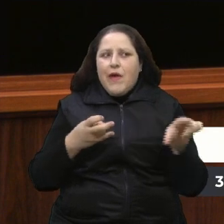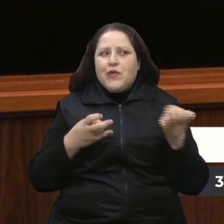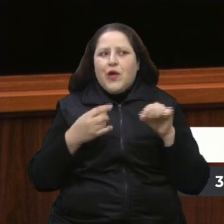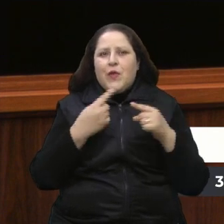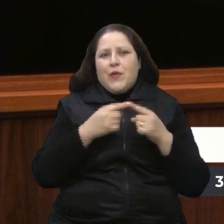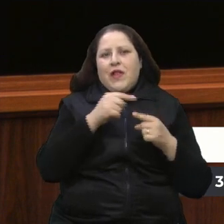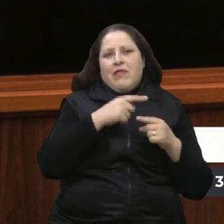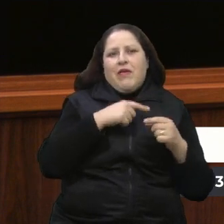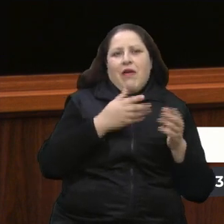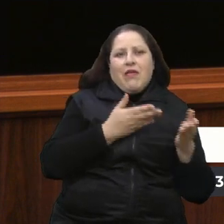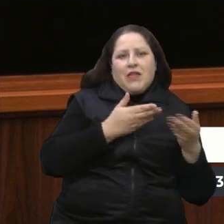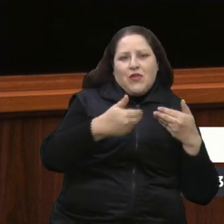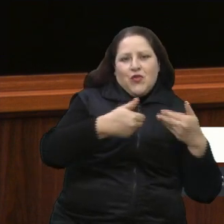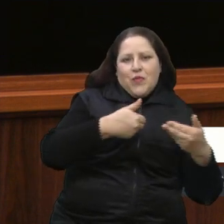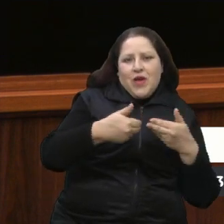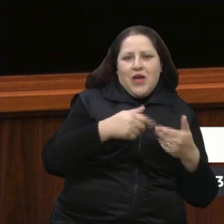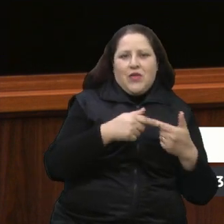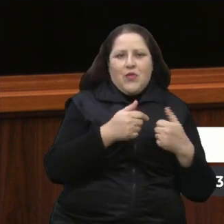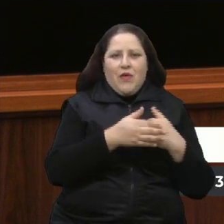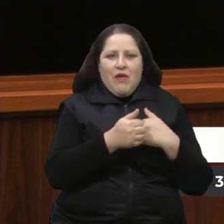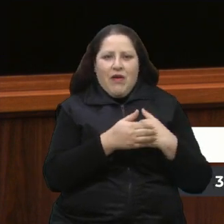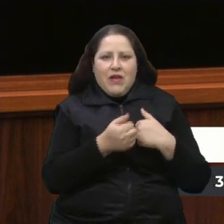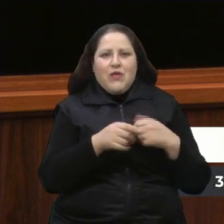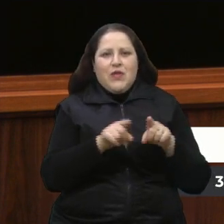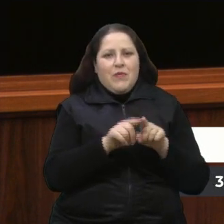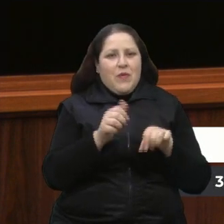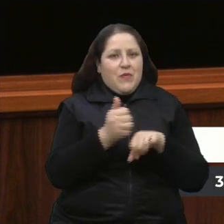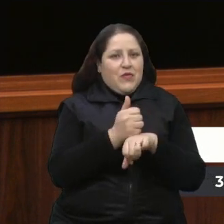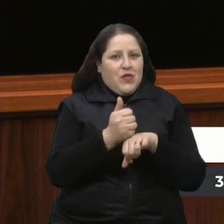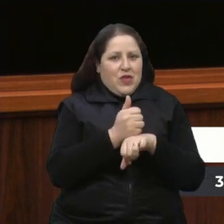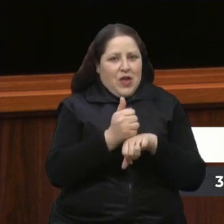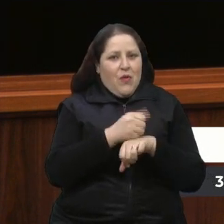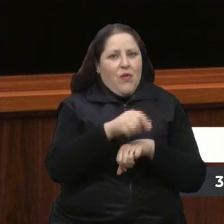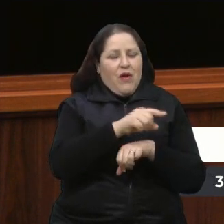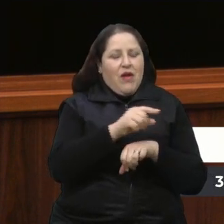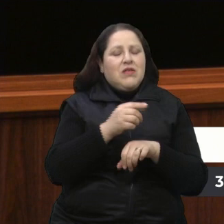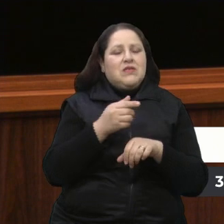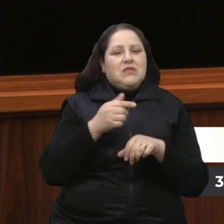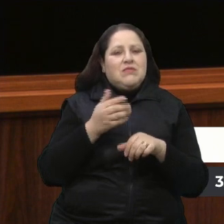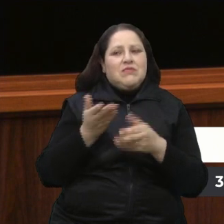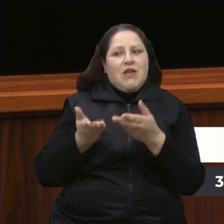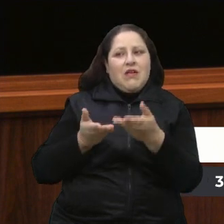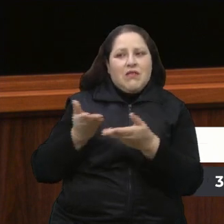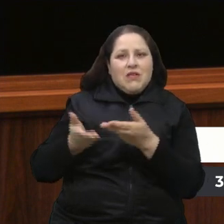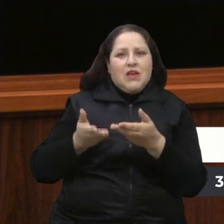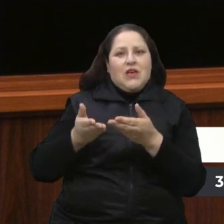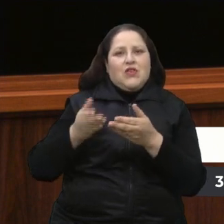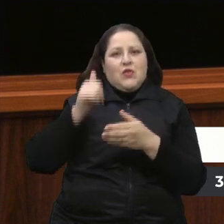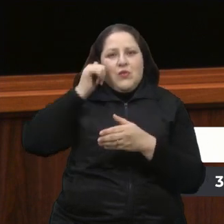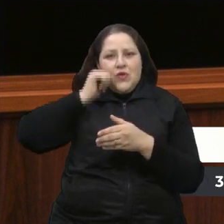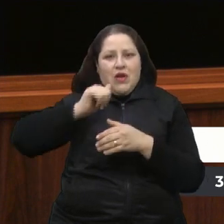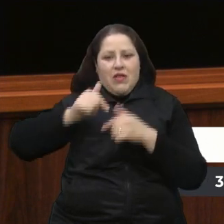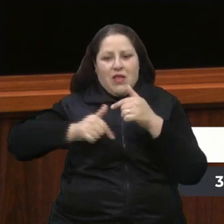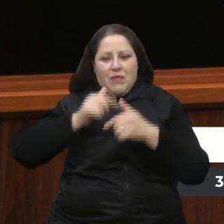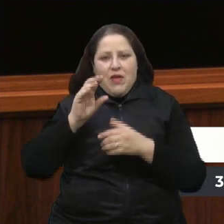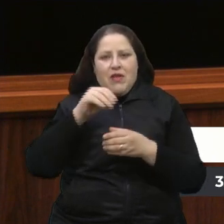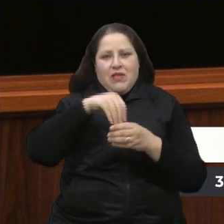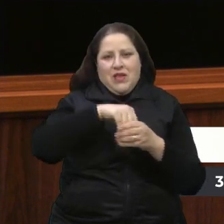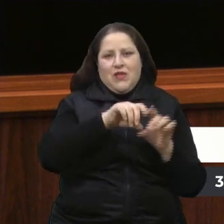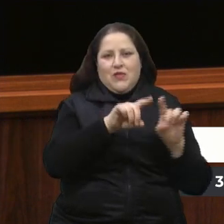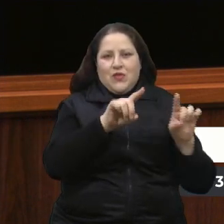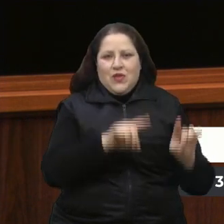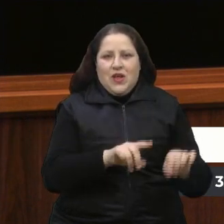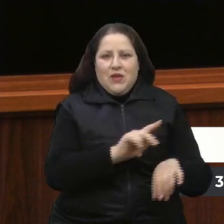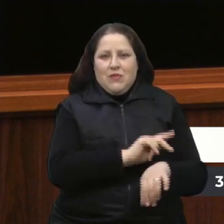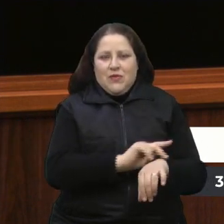Ponto da questão profissional como elas tratam as educadoras das escolas né Tem muitas